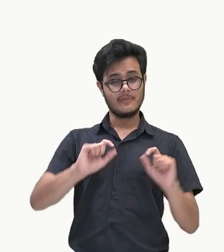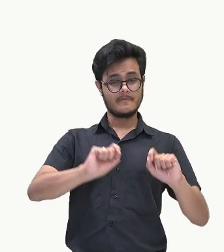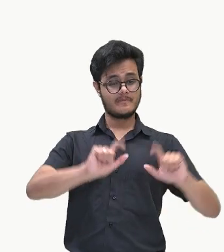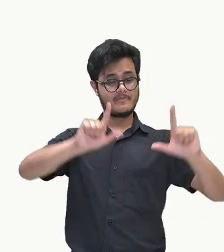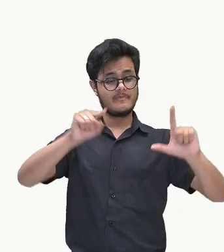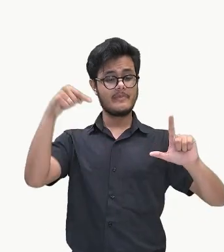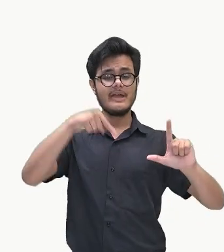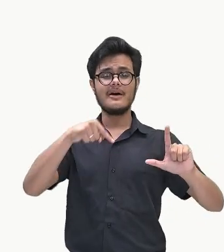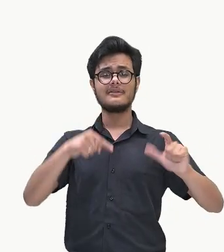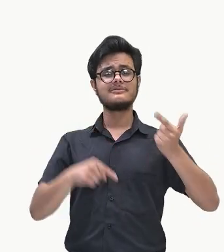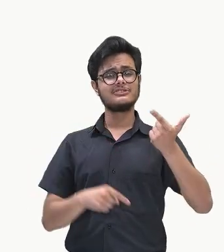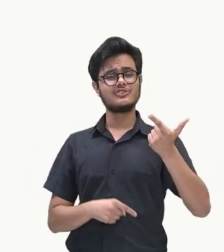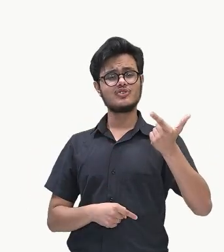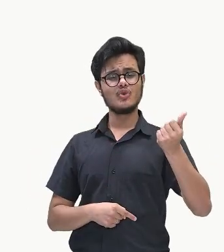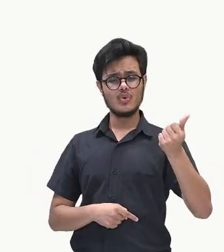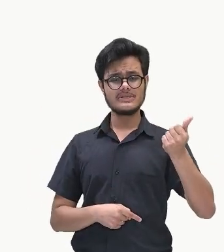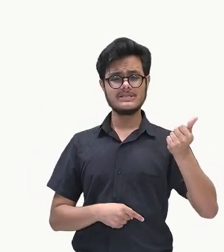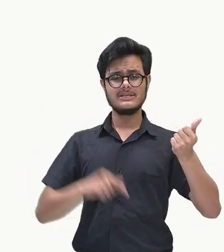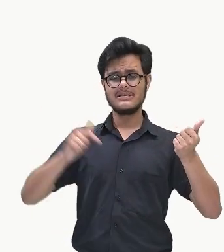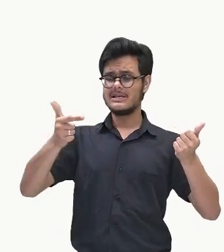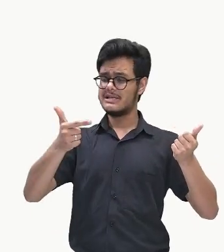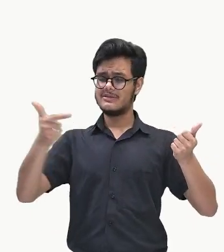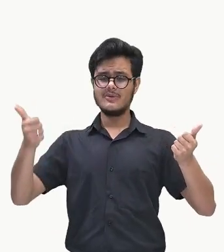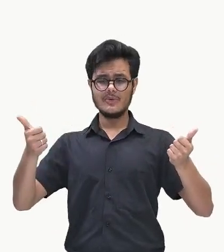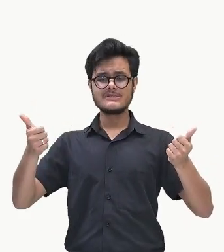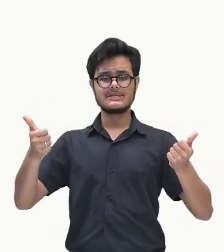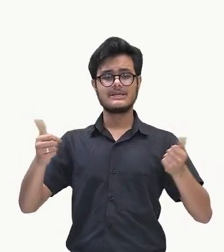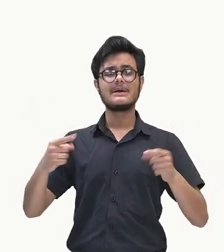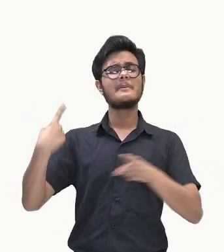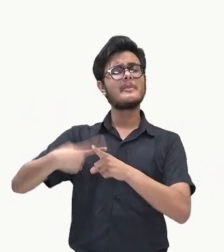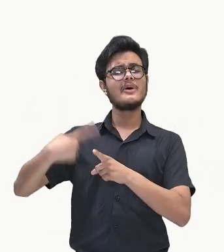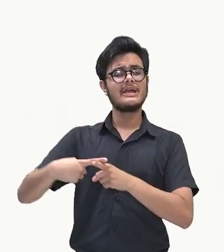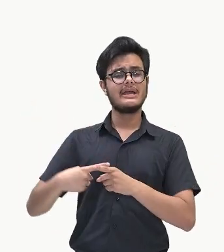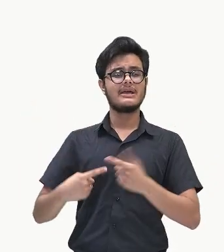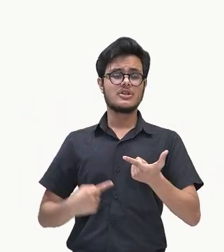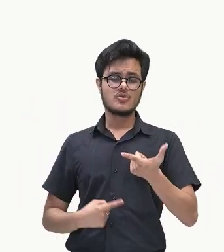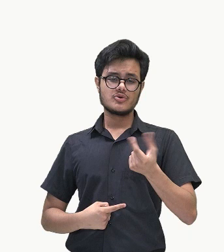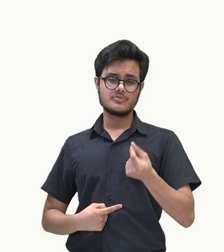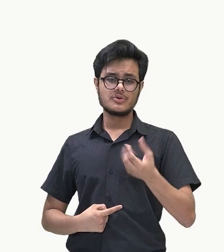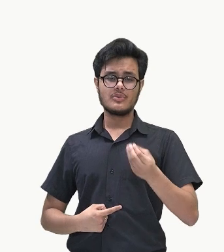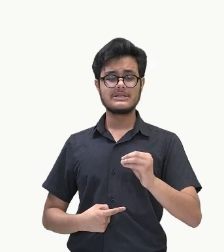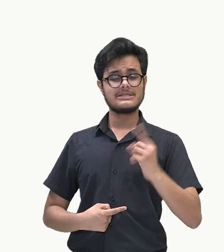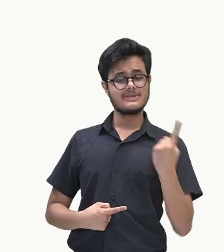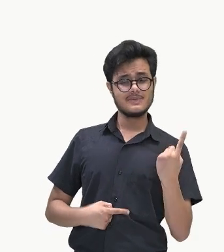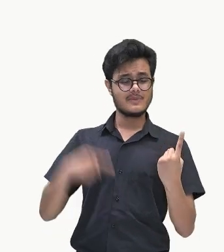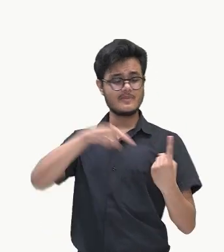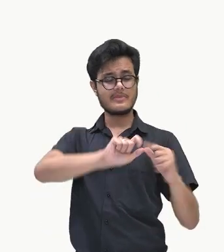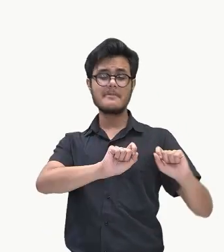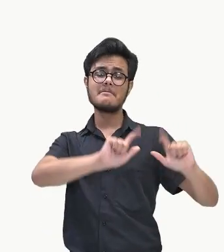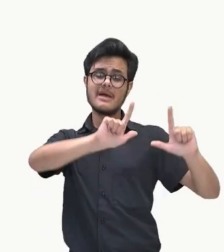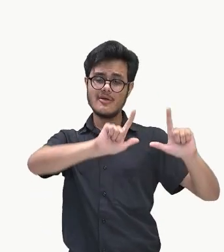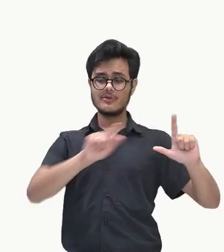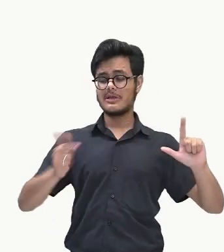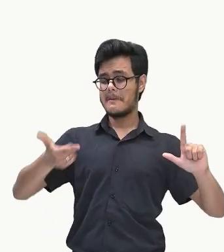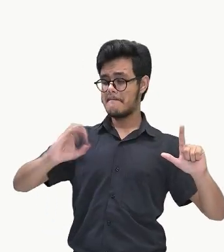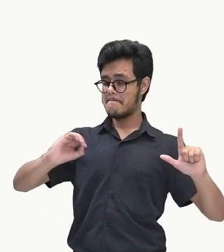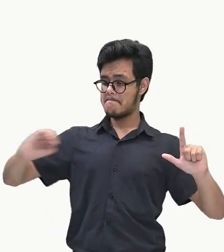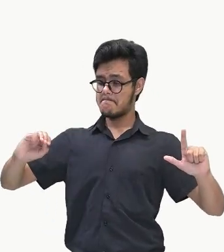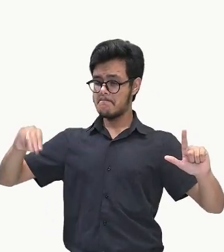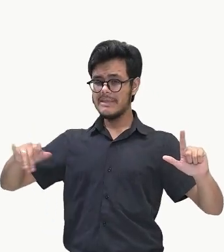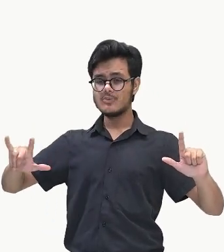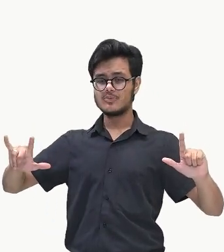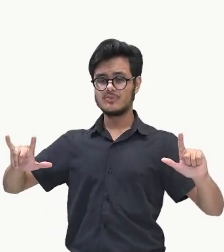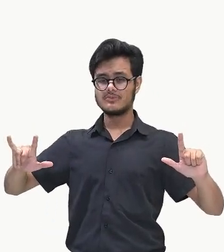Por quê? Porque 2.401 é maior do que 1000. Se a gente olhar para